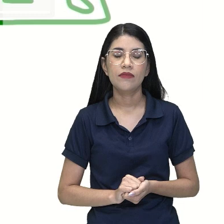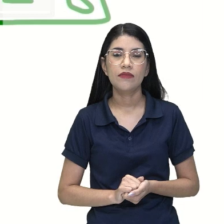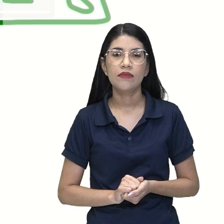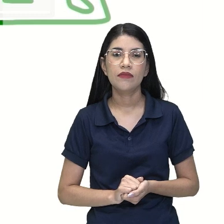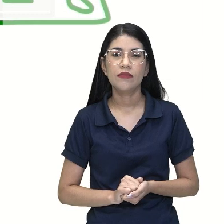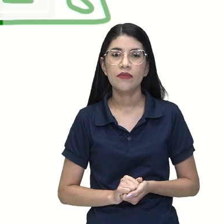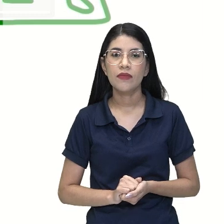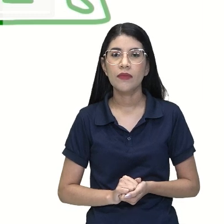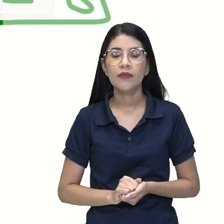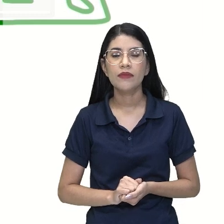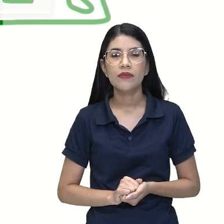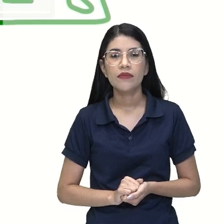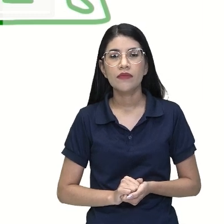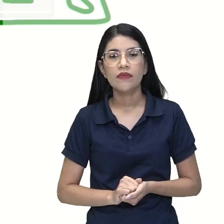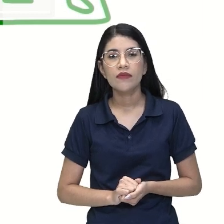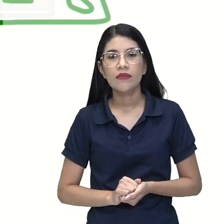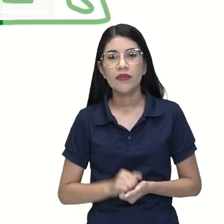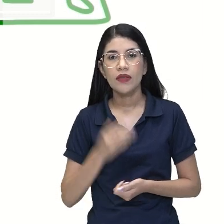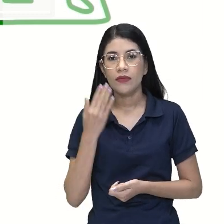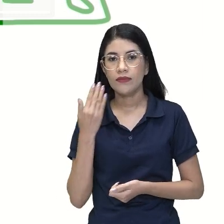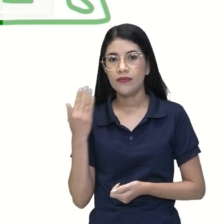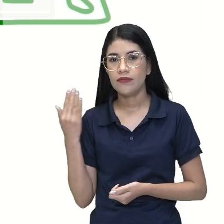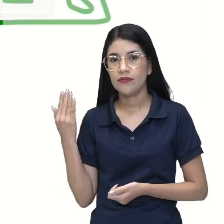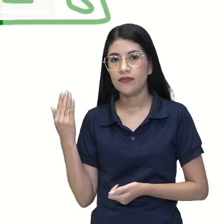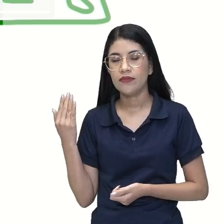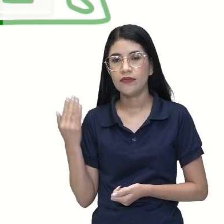coordenadas. Olha só.